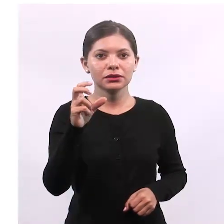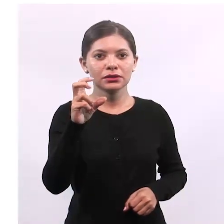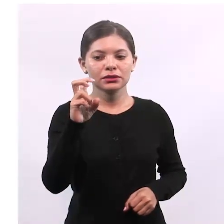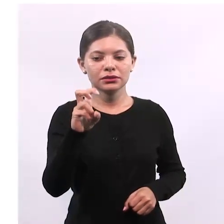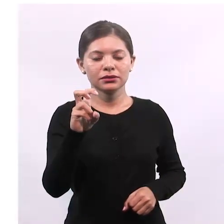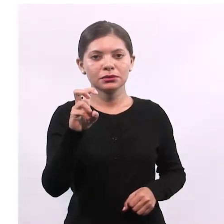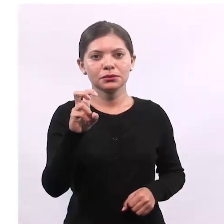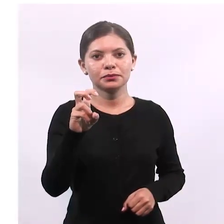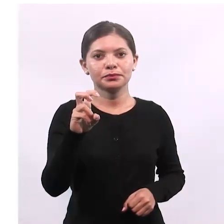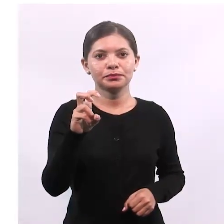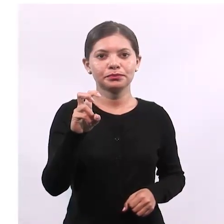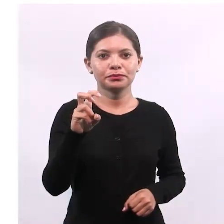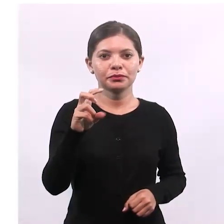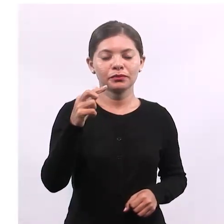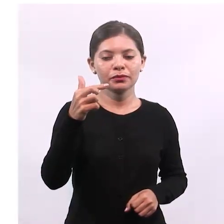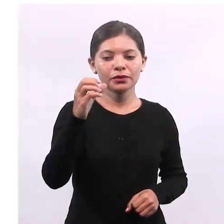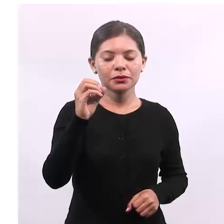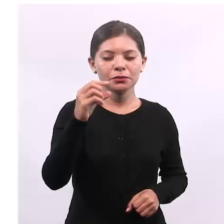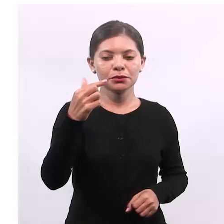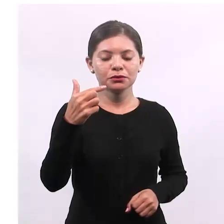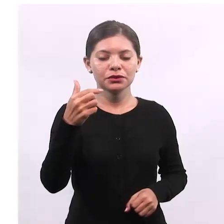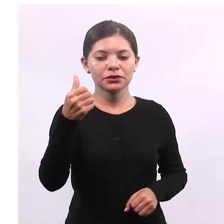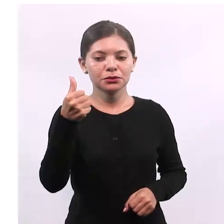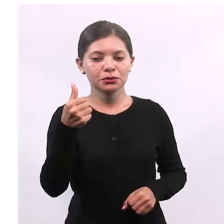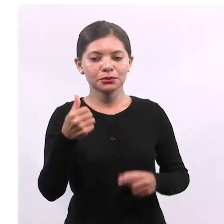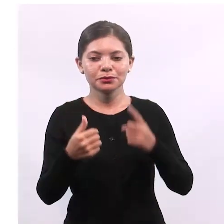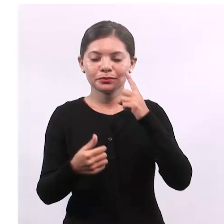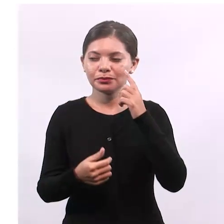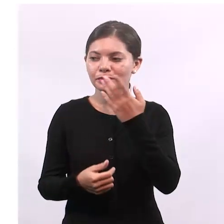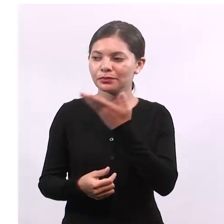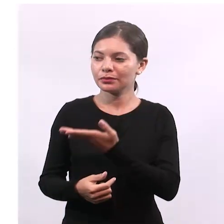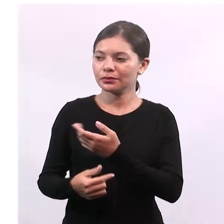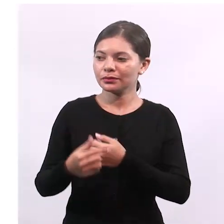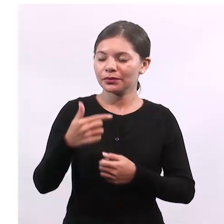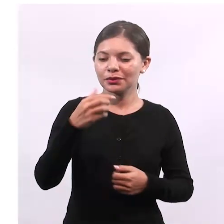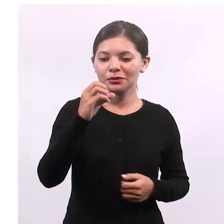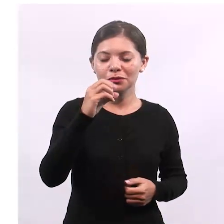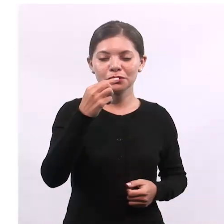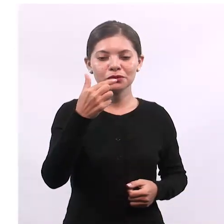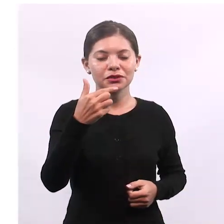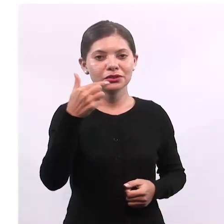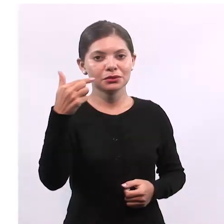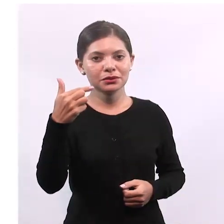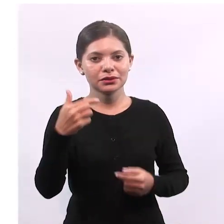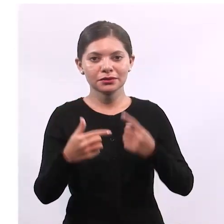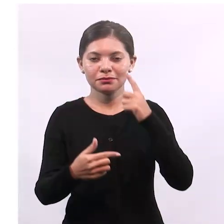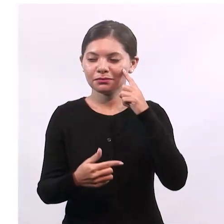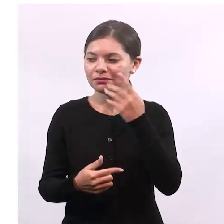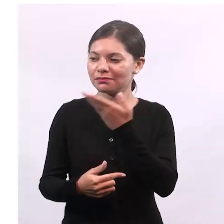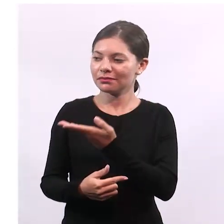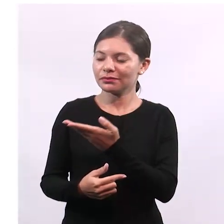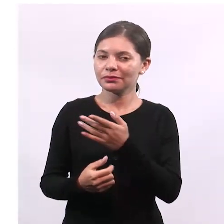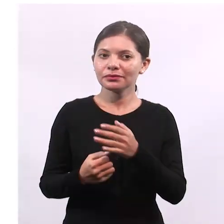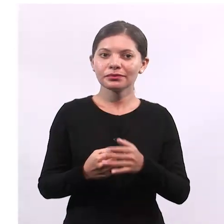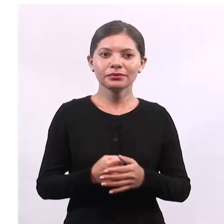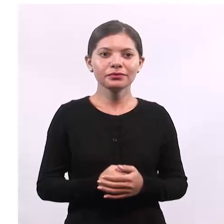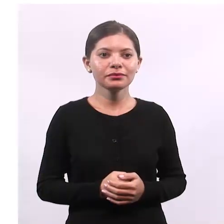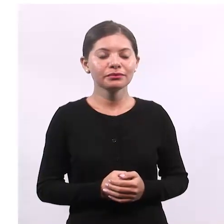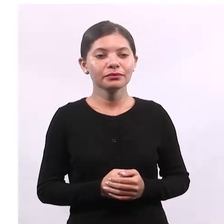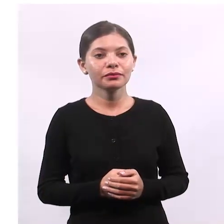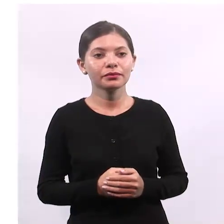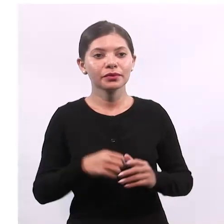em 2021 78 e 2022 78,2 Observe que tem um asterisco porque